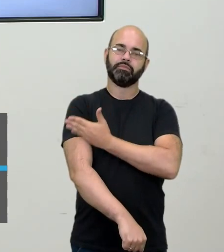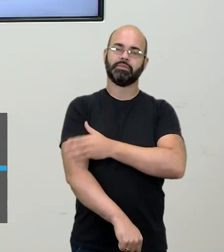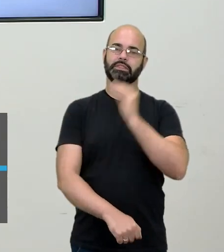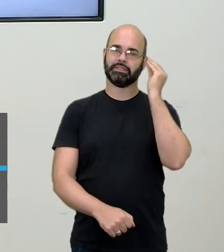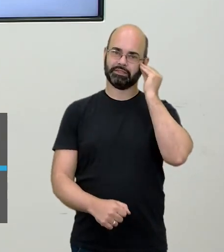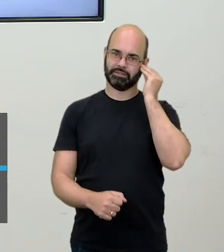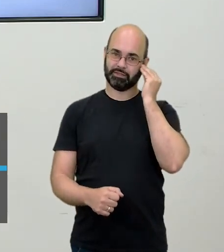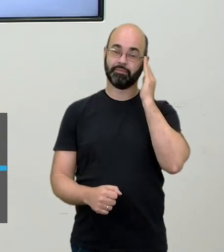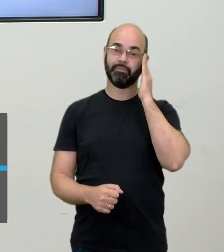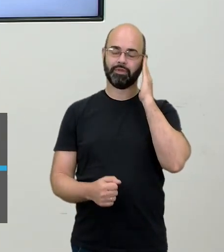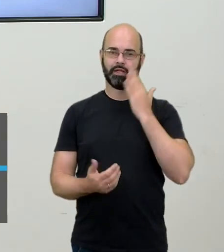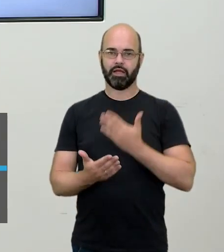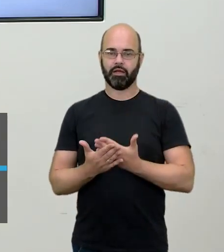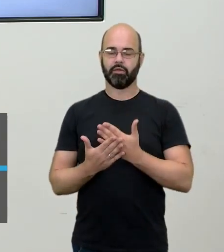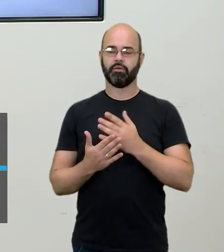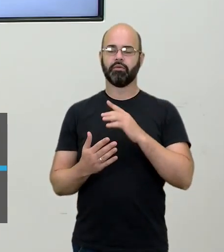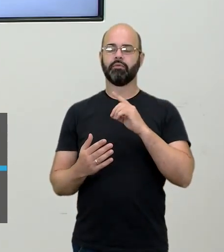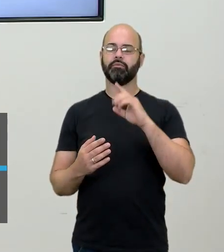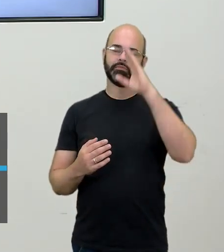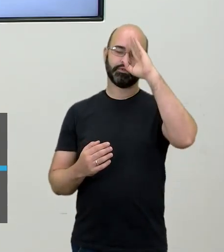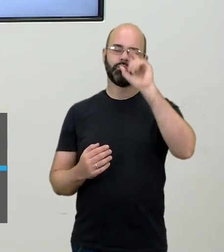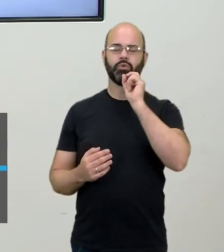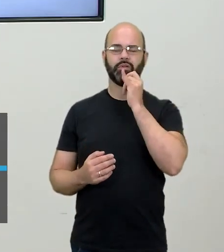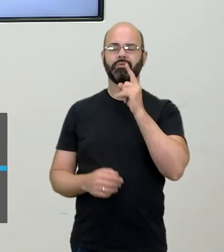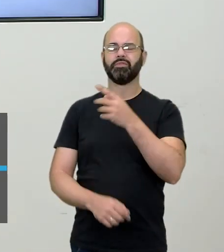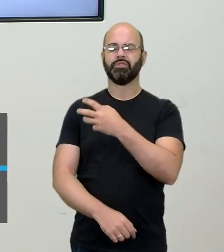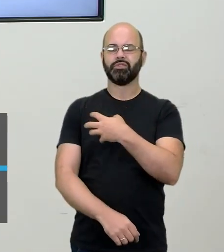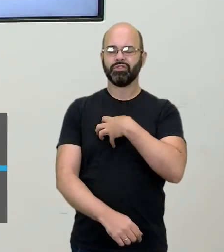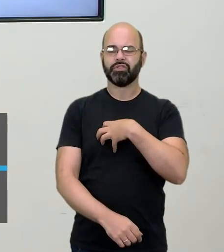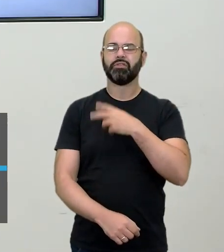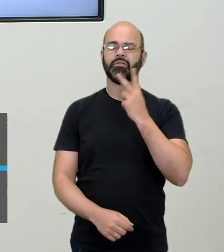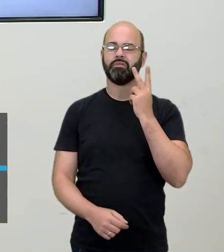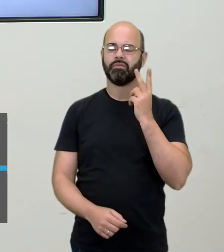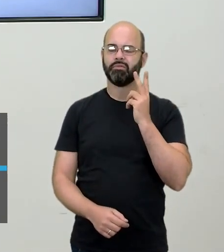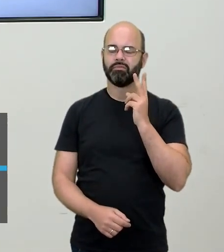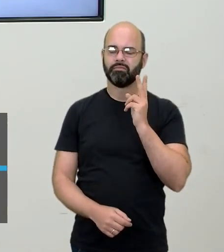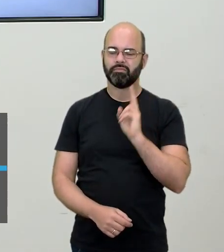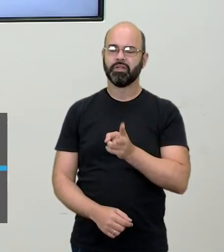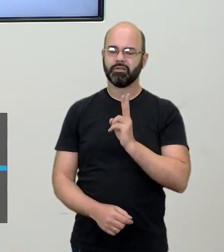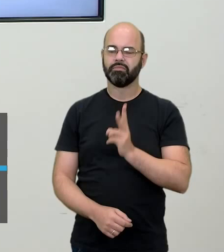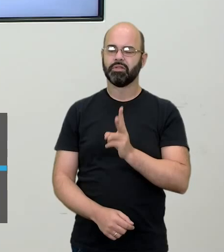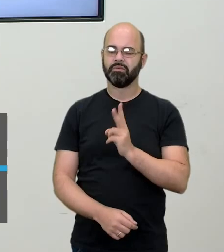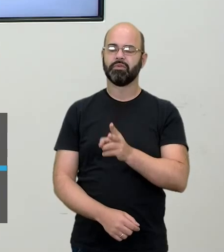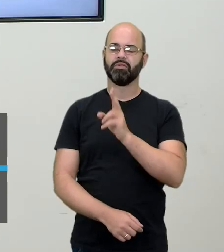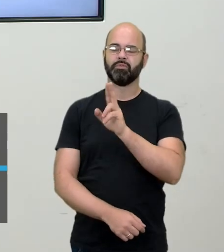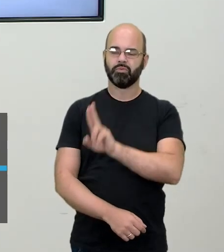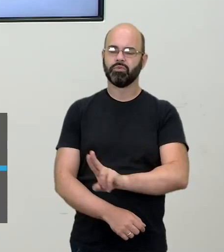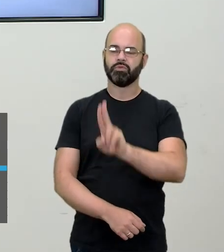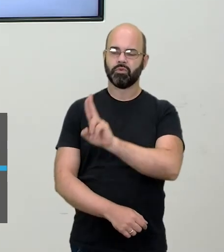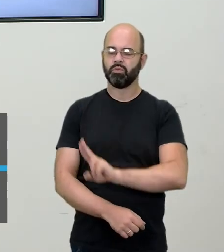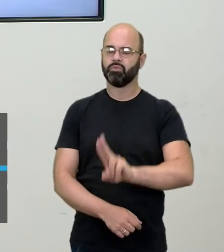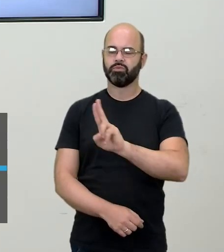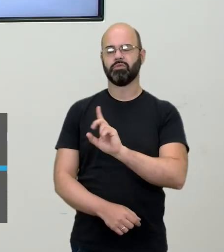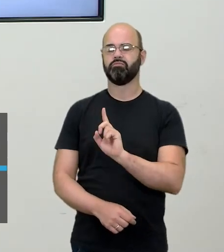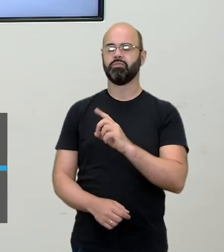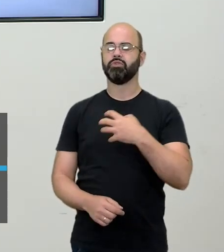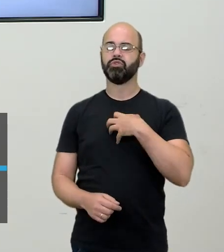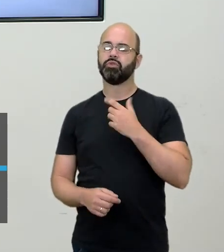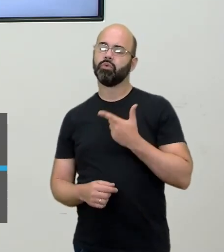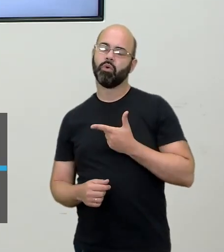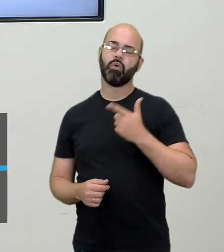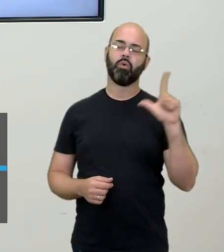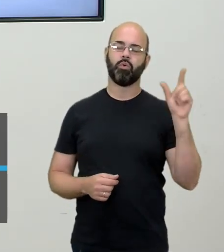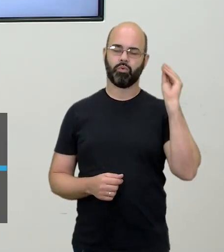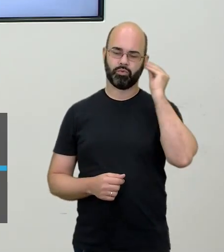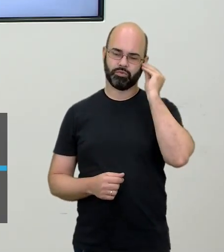é a ideia? Sair um pouco desse processo mecânico e repetitivo e utilizar muito o quê? O raciocínio, a